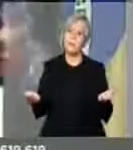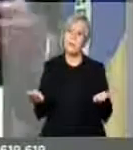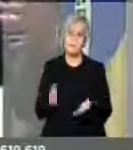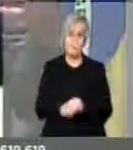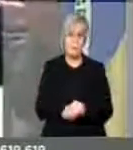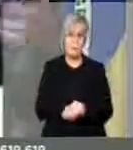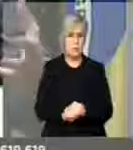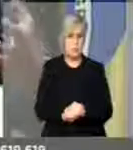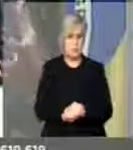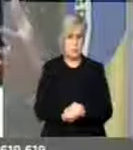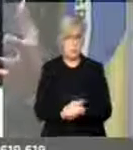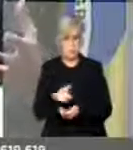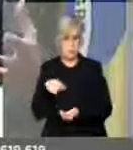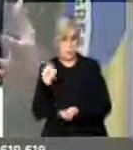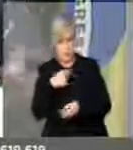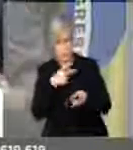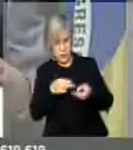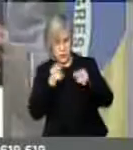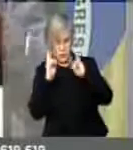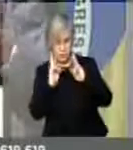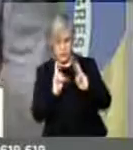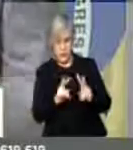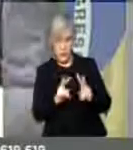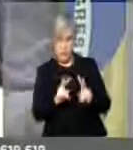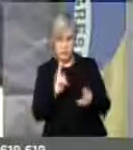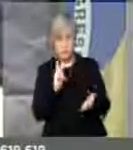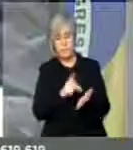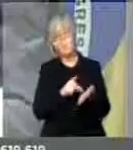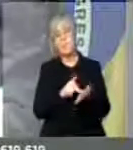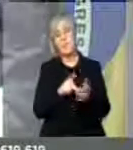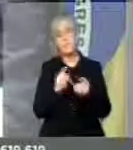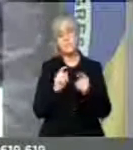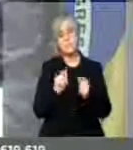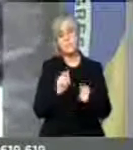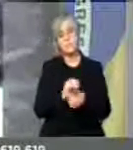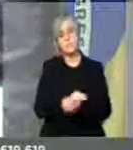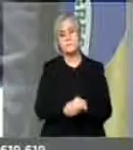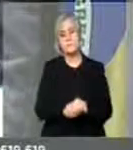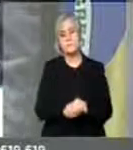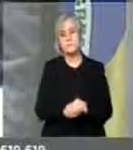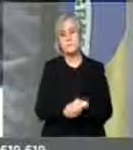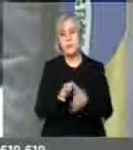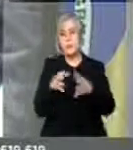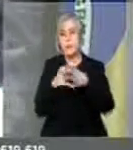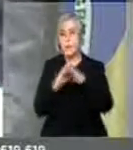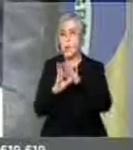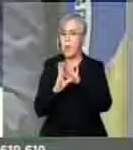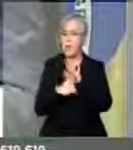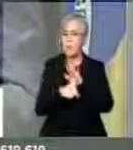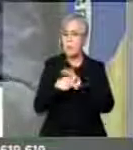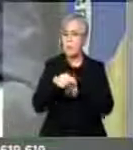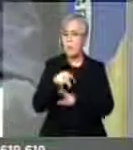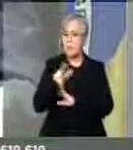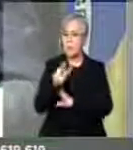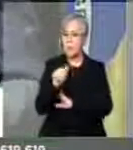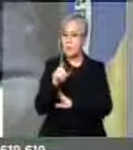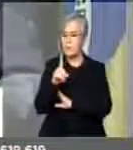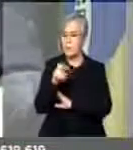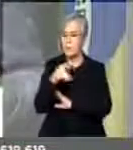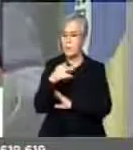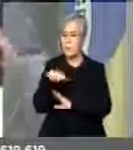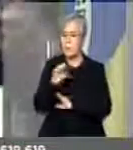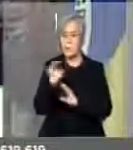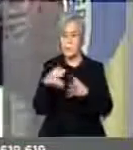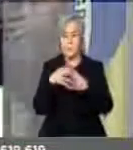coisa que a gente nota que era exatamente uma quadrilha que foi montada pelo